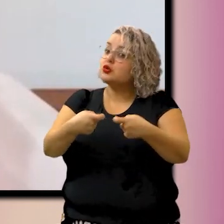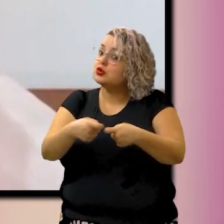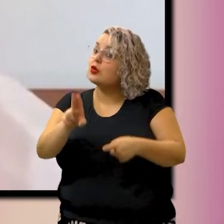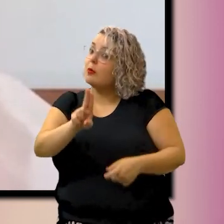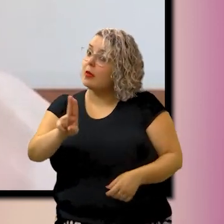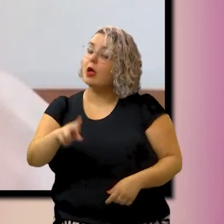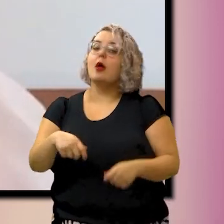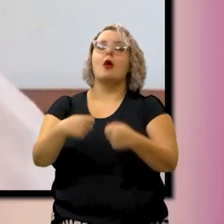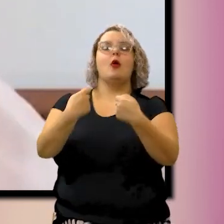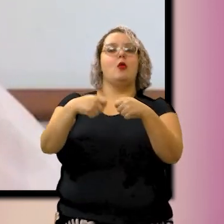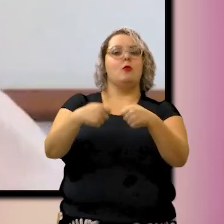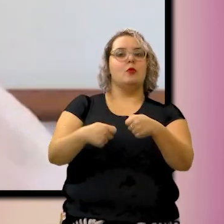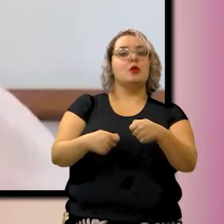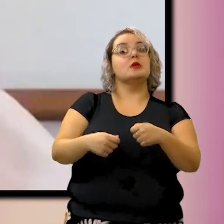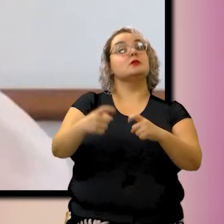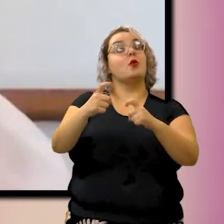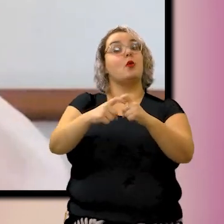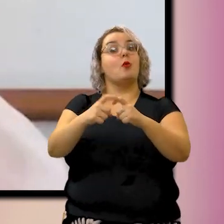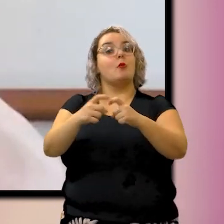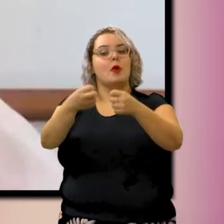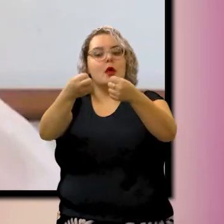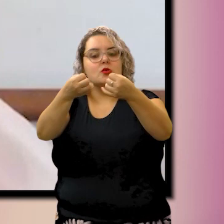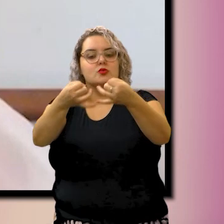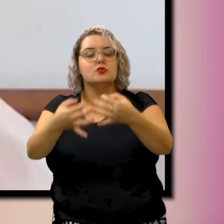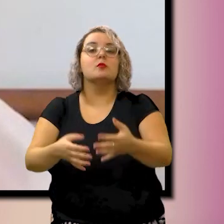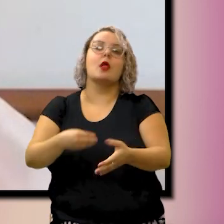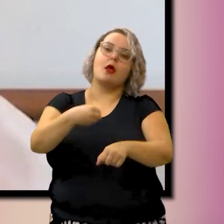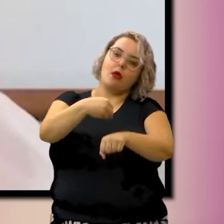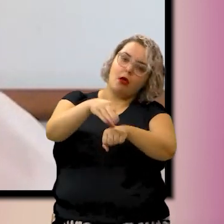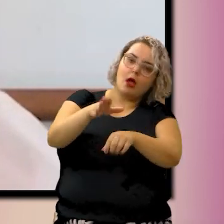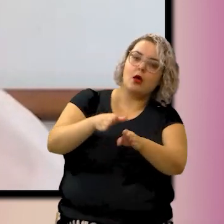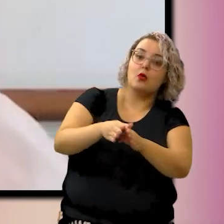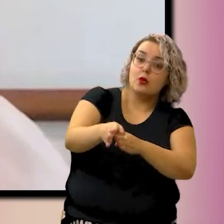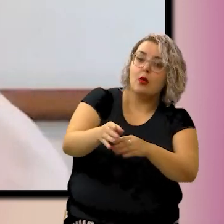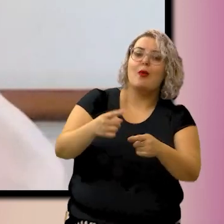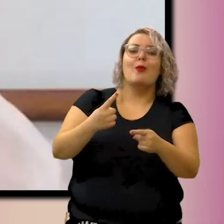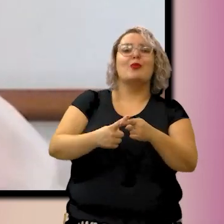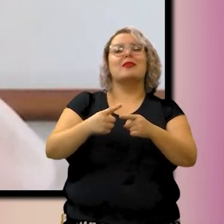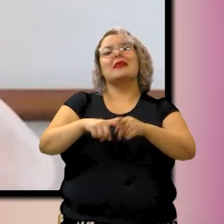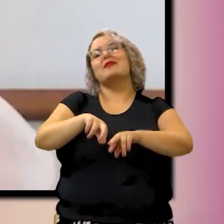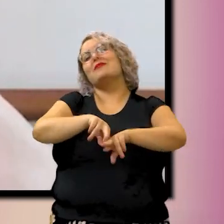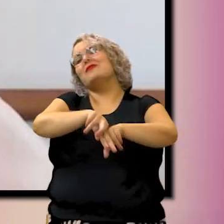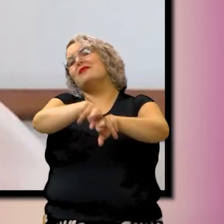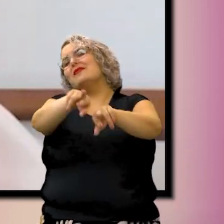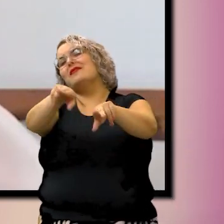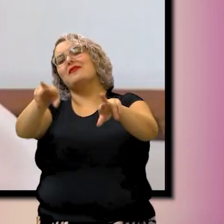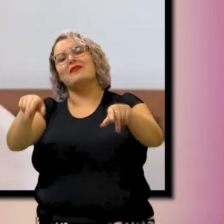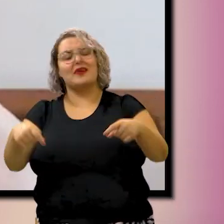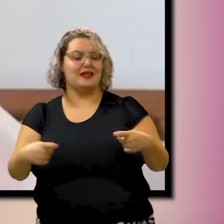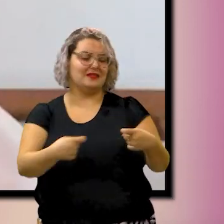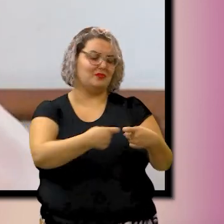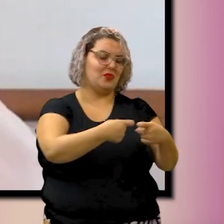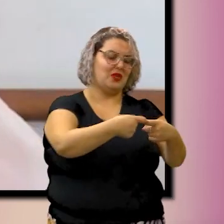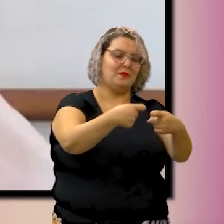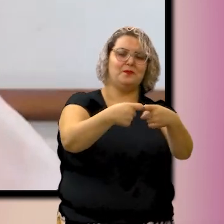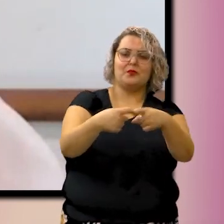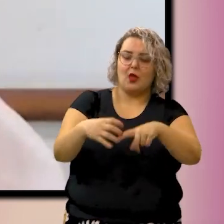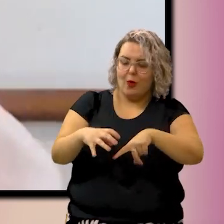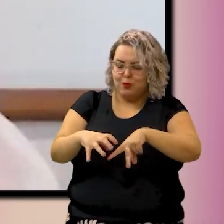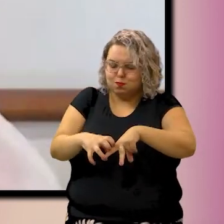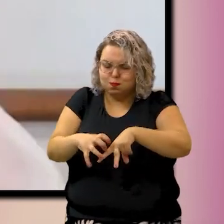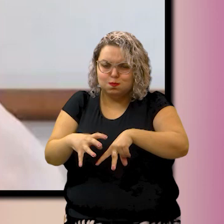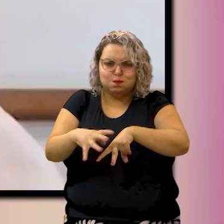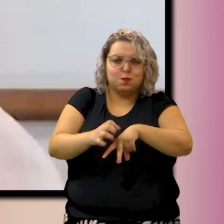uso de meias é que ela precisa ser prescrita pelo médico vascular, porque a gente tem um monte de opção no mercado de meia, com